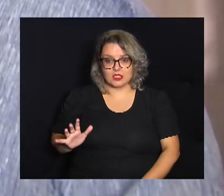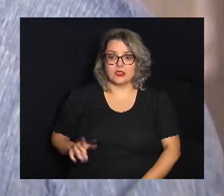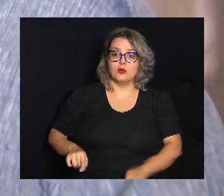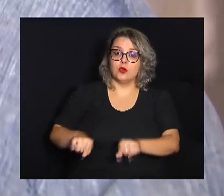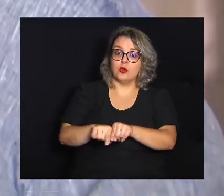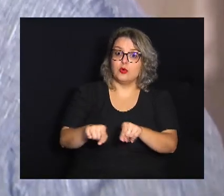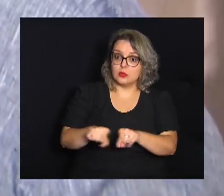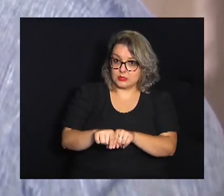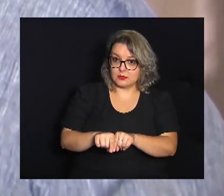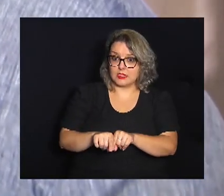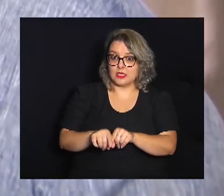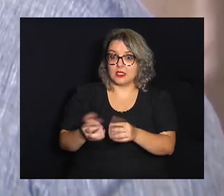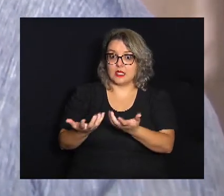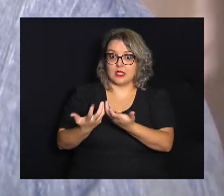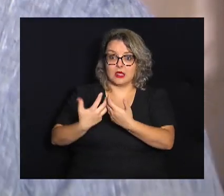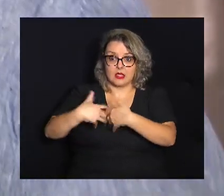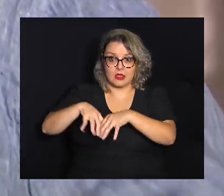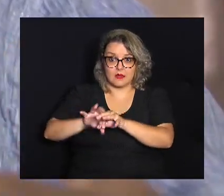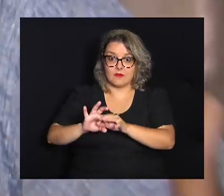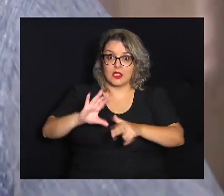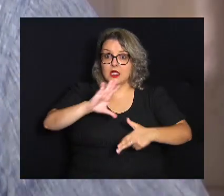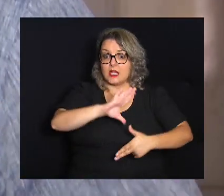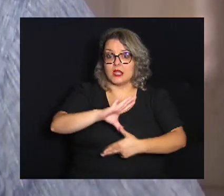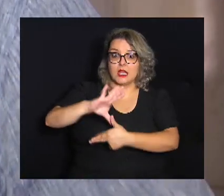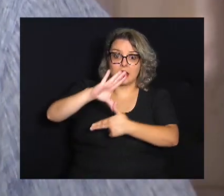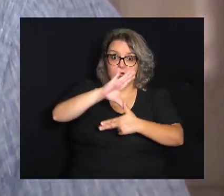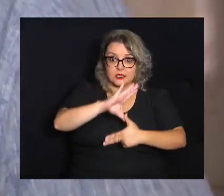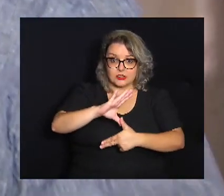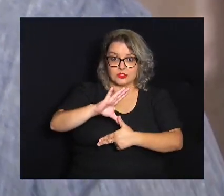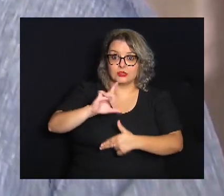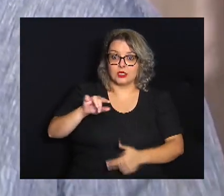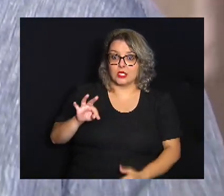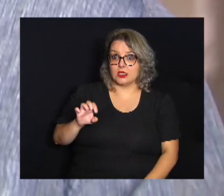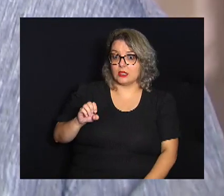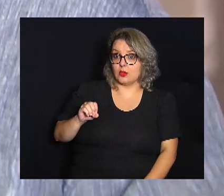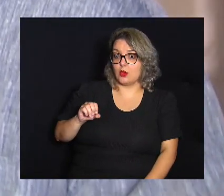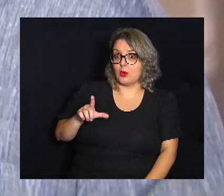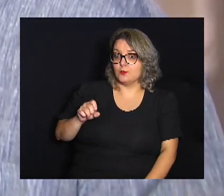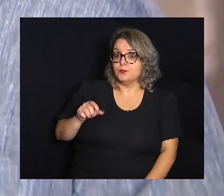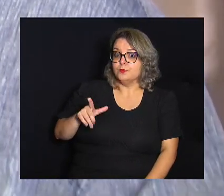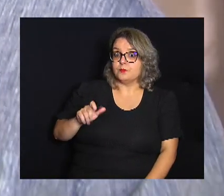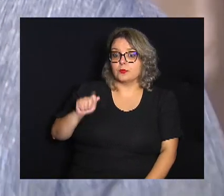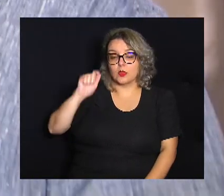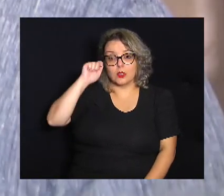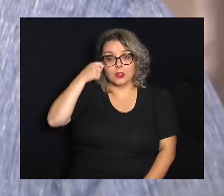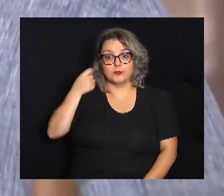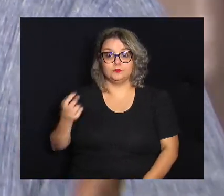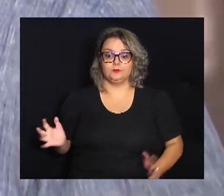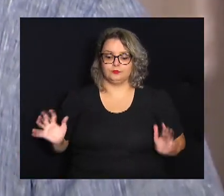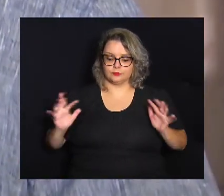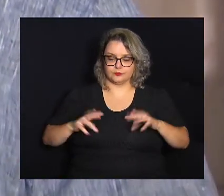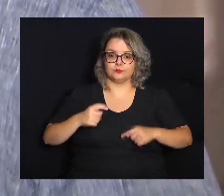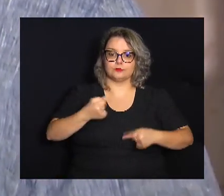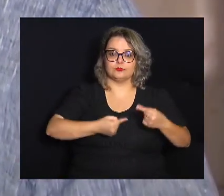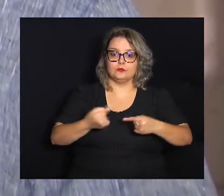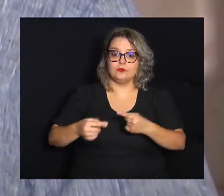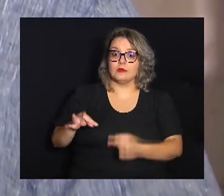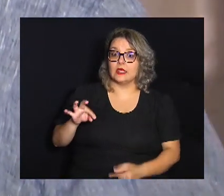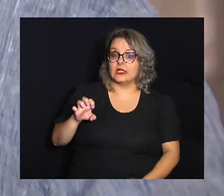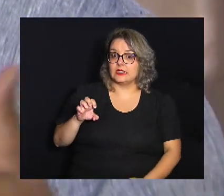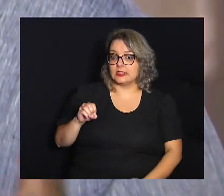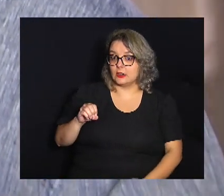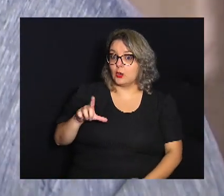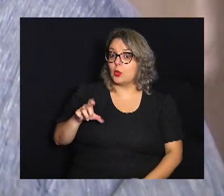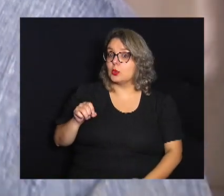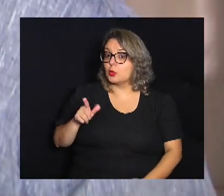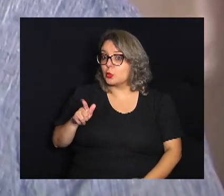a Fraternidade Latino-Americana, que são teólogos negros que vêm aqui para discutir a teologia negra,